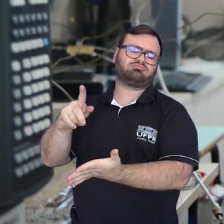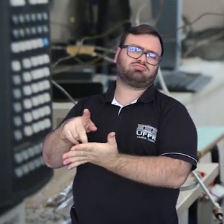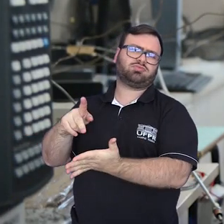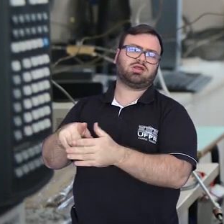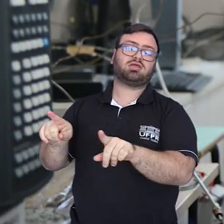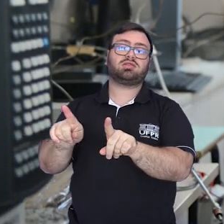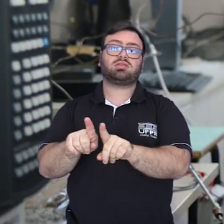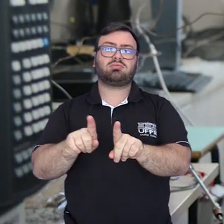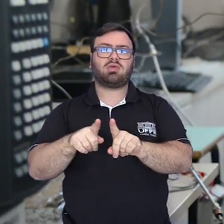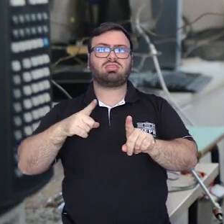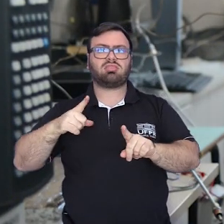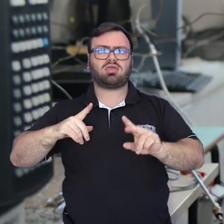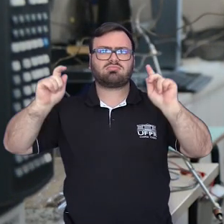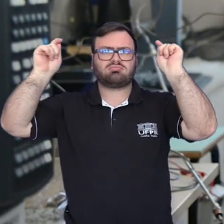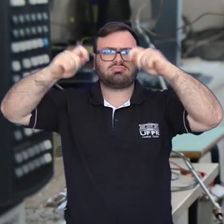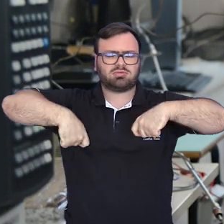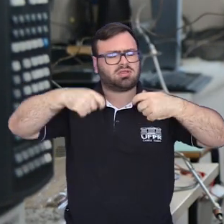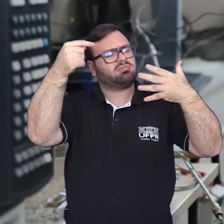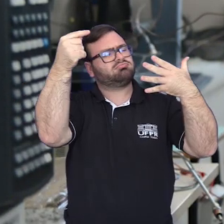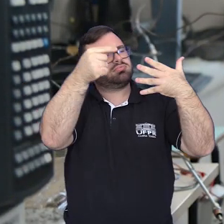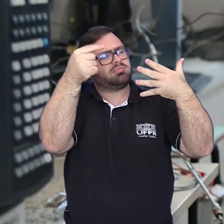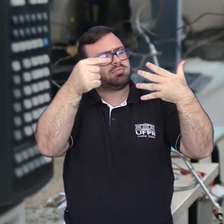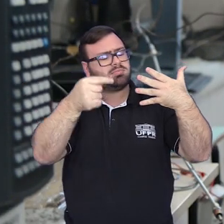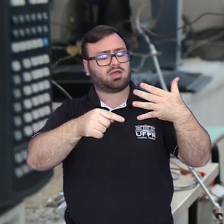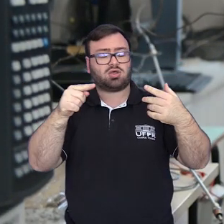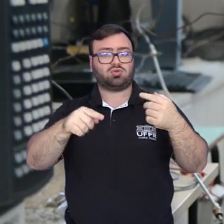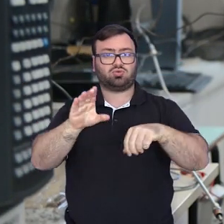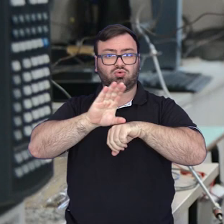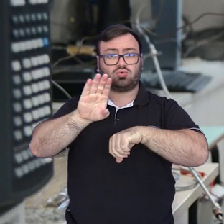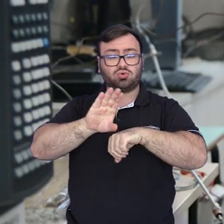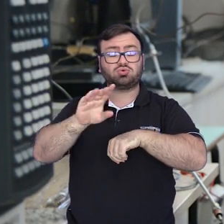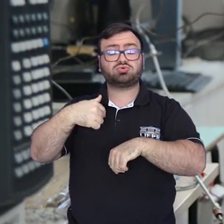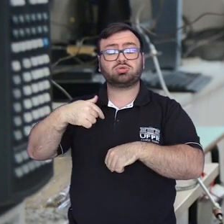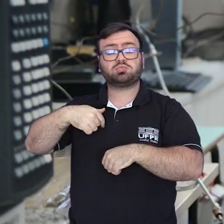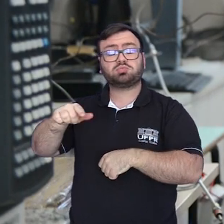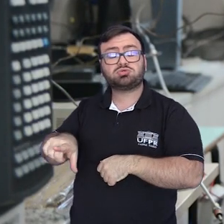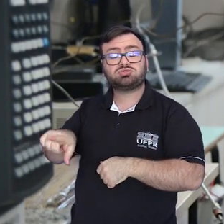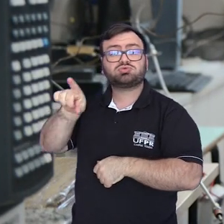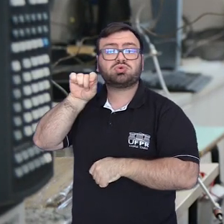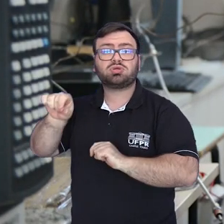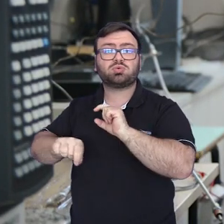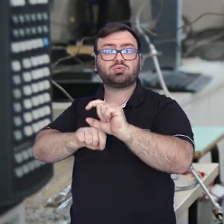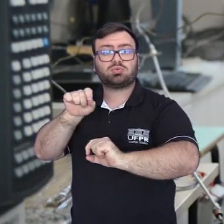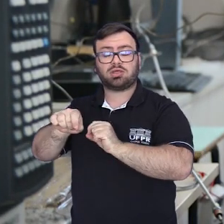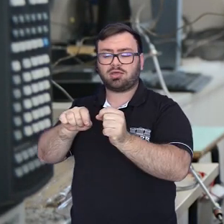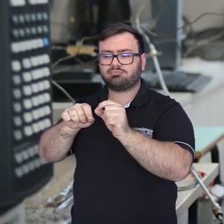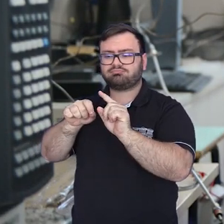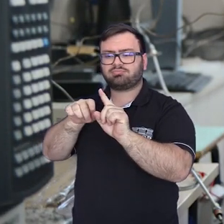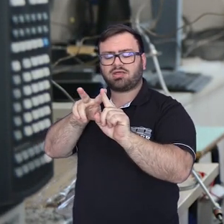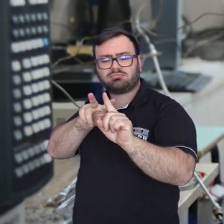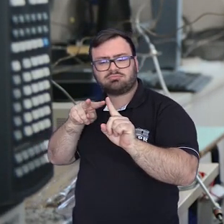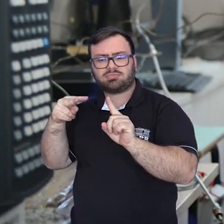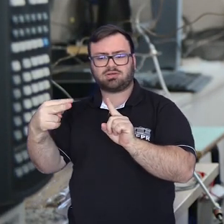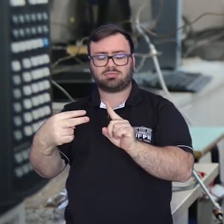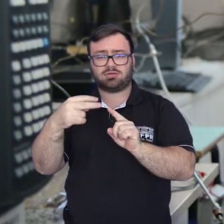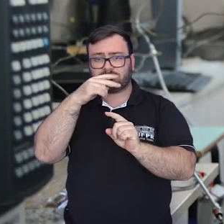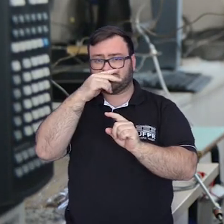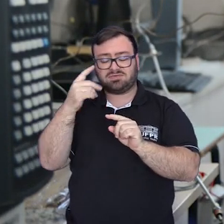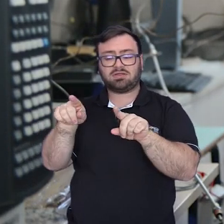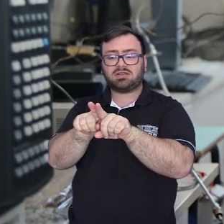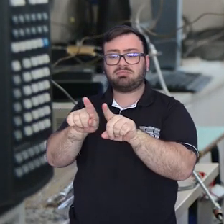almeja, eu pude escolher, então, dentro das perspectivas, atuar na melhor área possível e conseguir